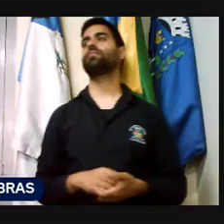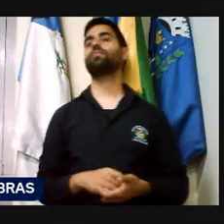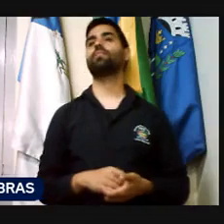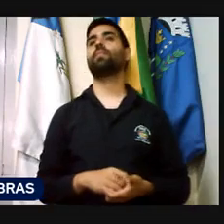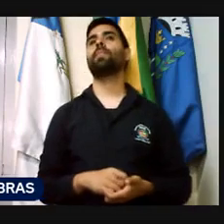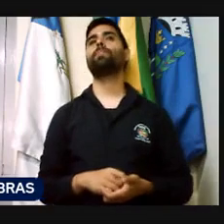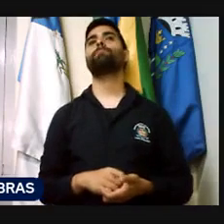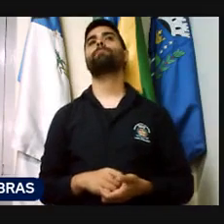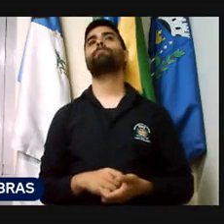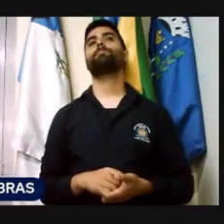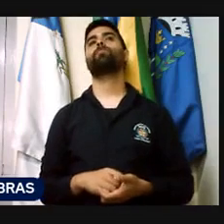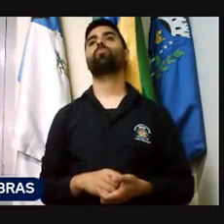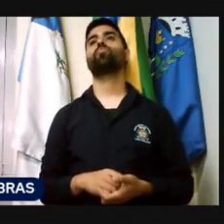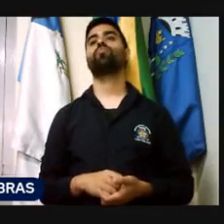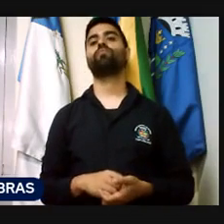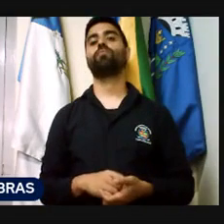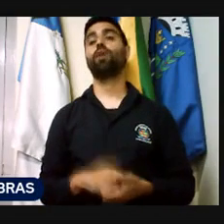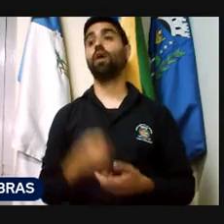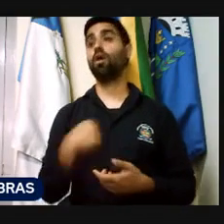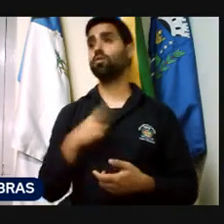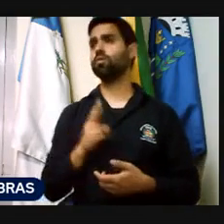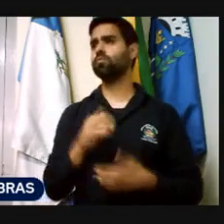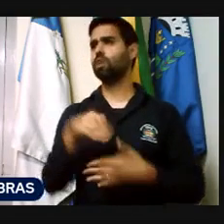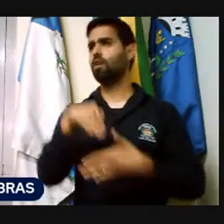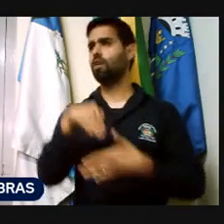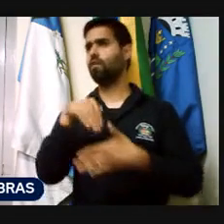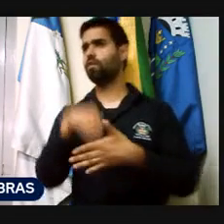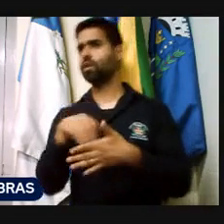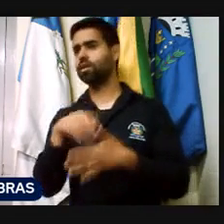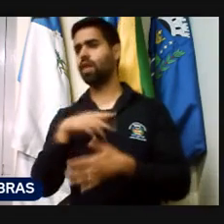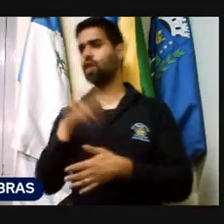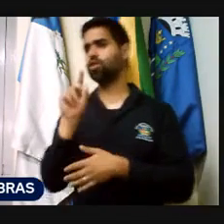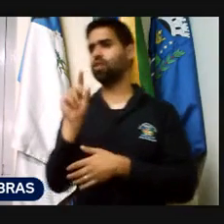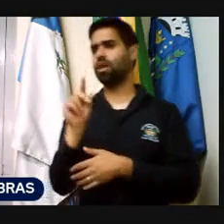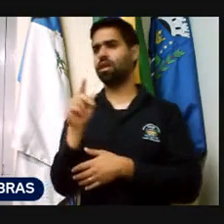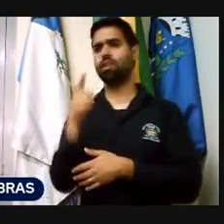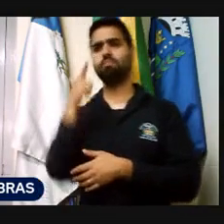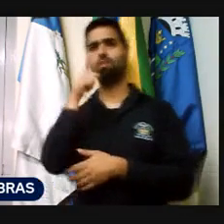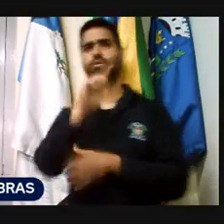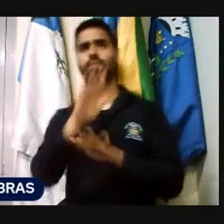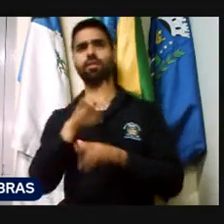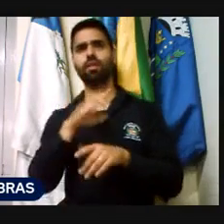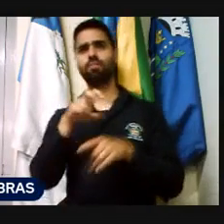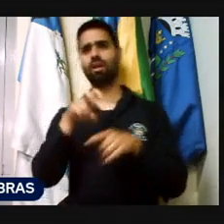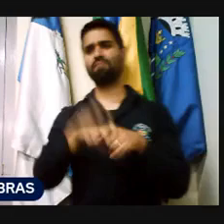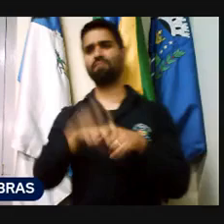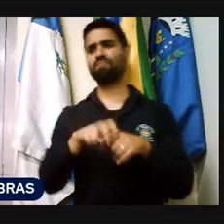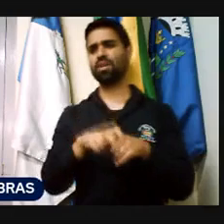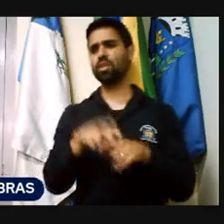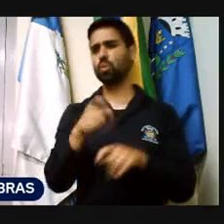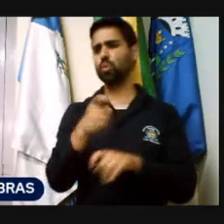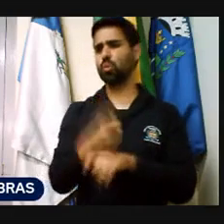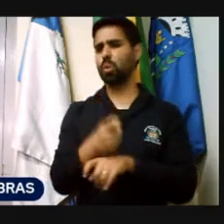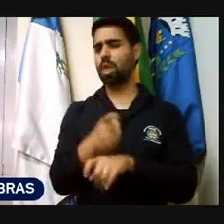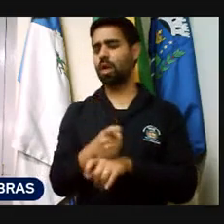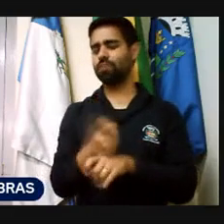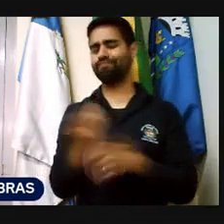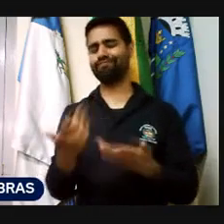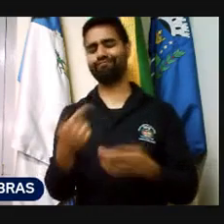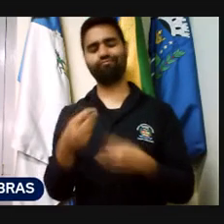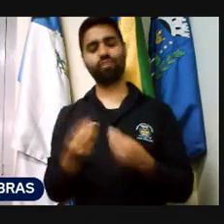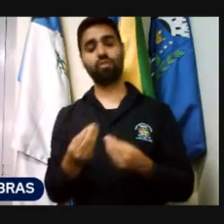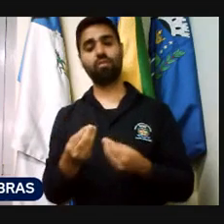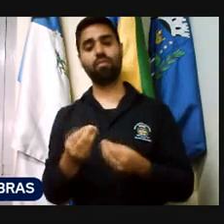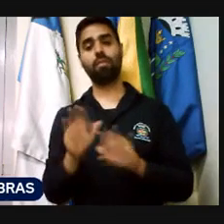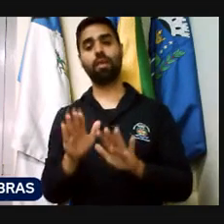como posso dizer, votando a favor aqui, para dinheiro chegar lá e tudo, pô, mas com uma cadeira de plástico? Não. Mas